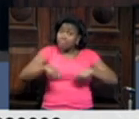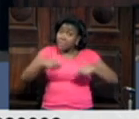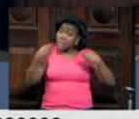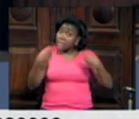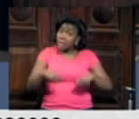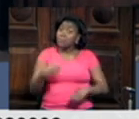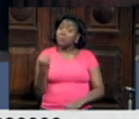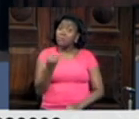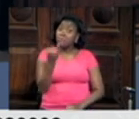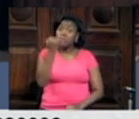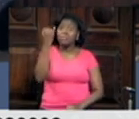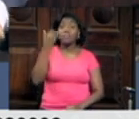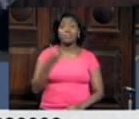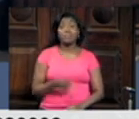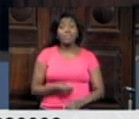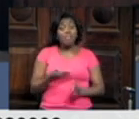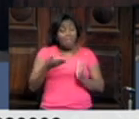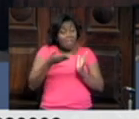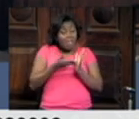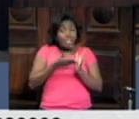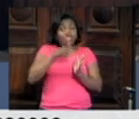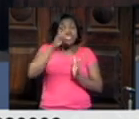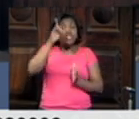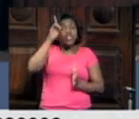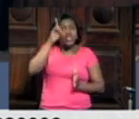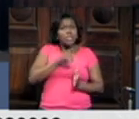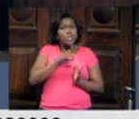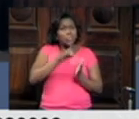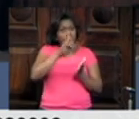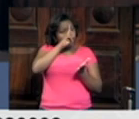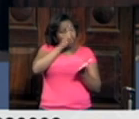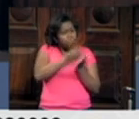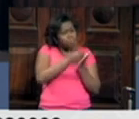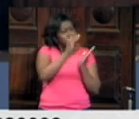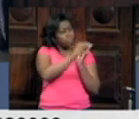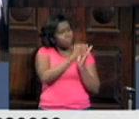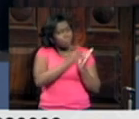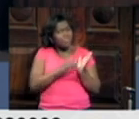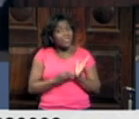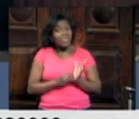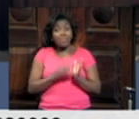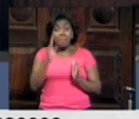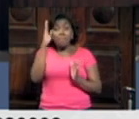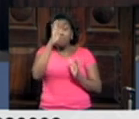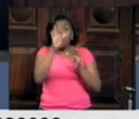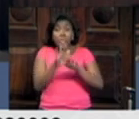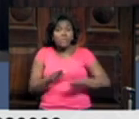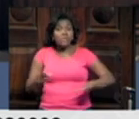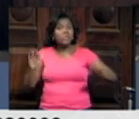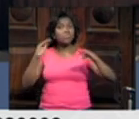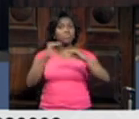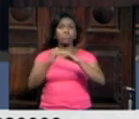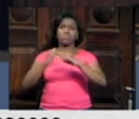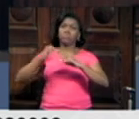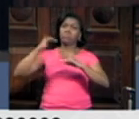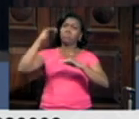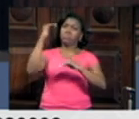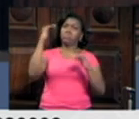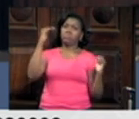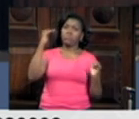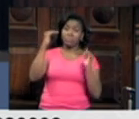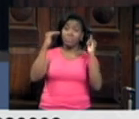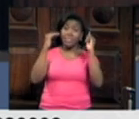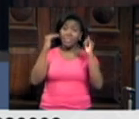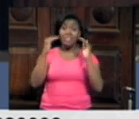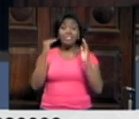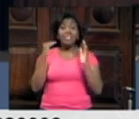A Constituição consagrou direitos, a Constituição afirmou a soberania nacional. E diz